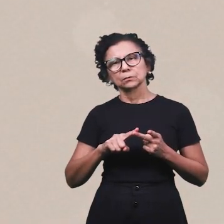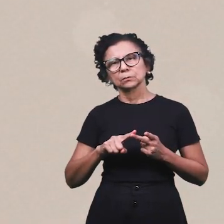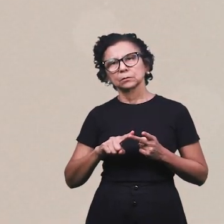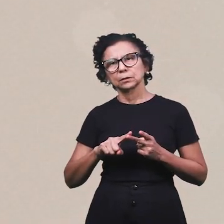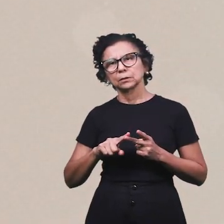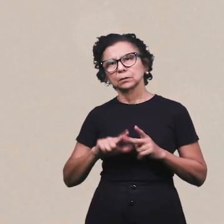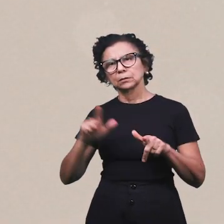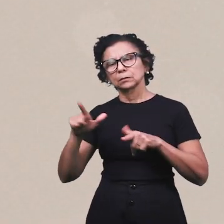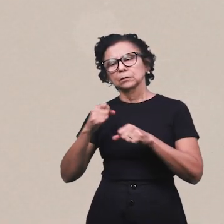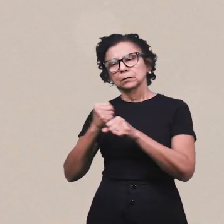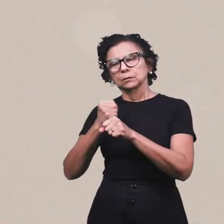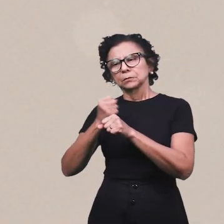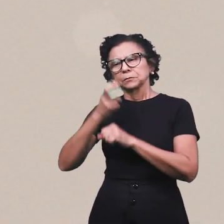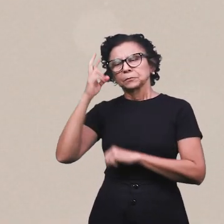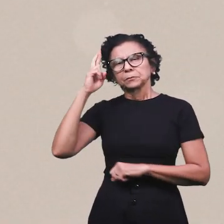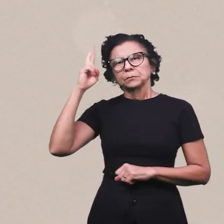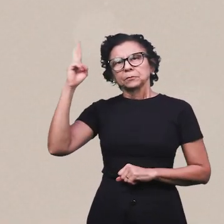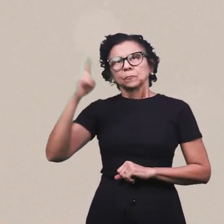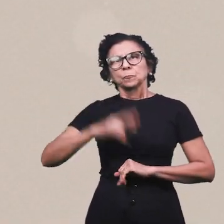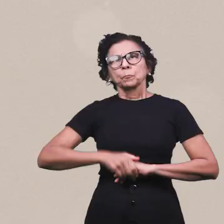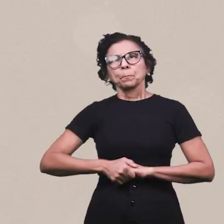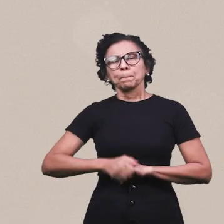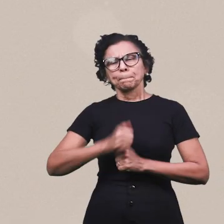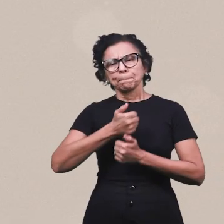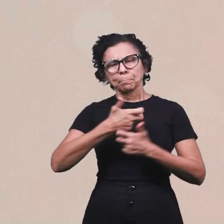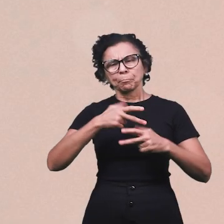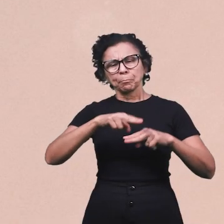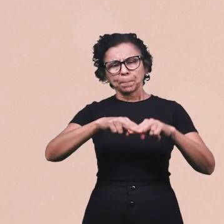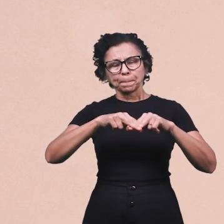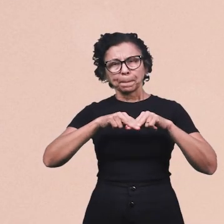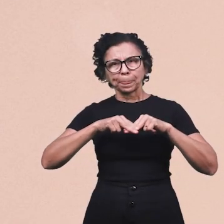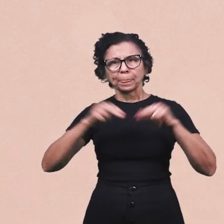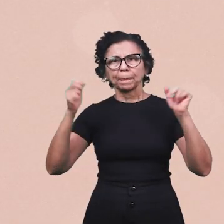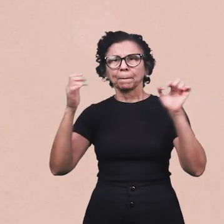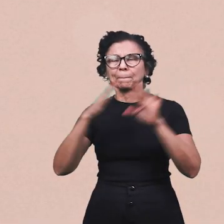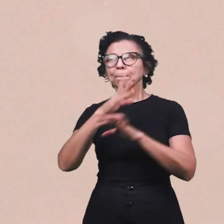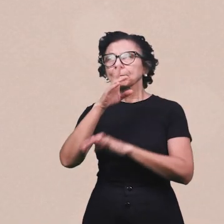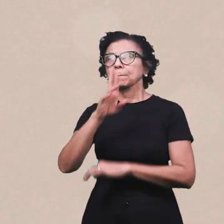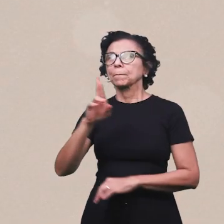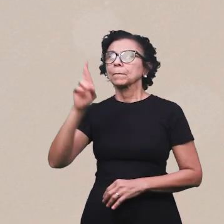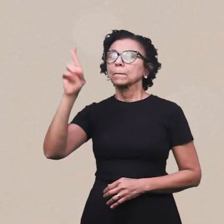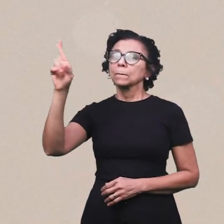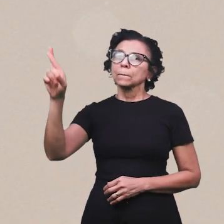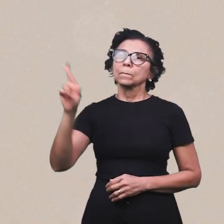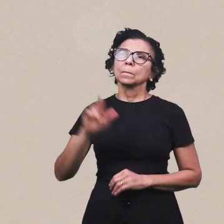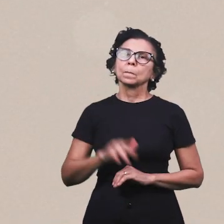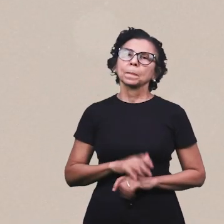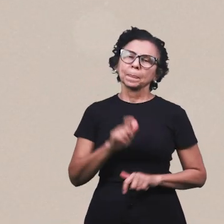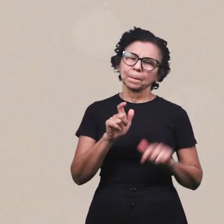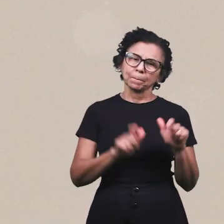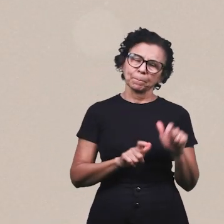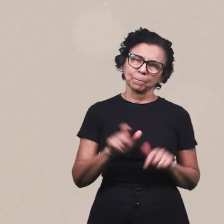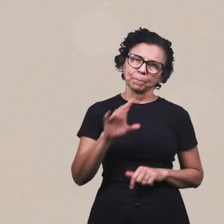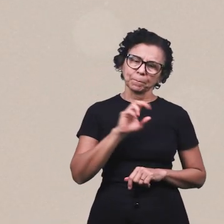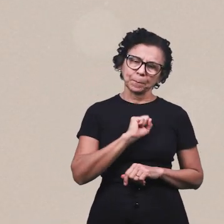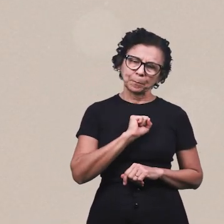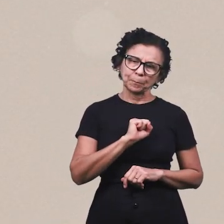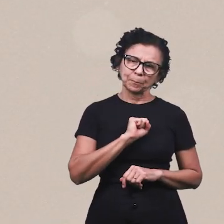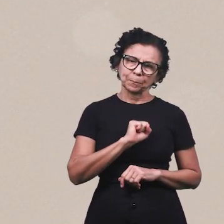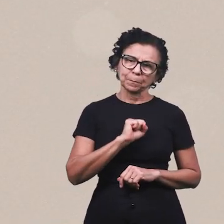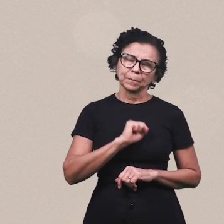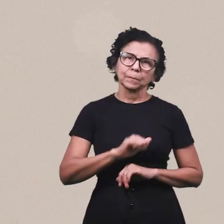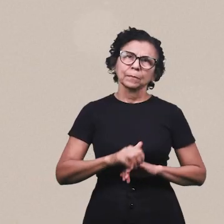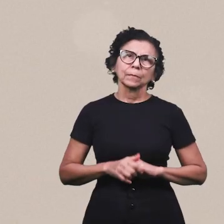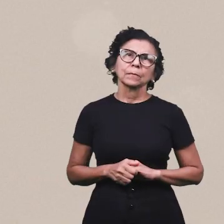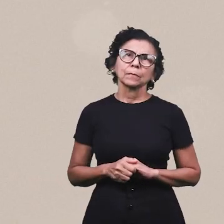obra do Senhor. Então, há muitos motivos para glorificarmos ao Senhor por esses queridos irmãos. Tem